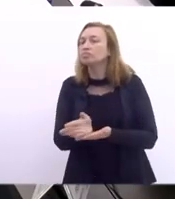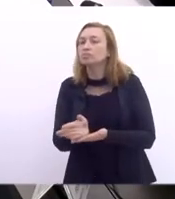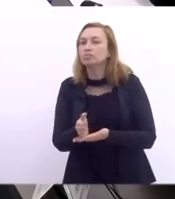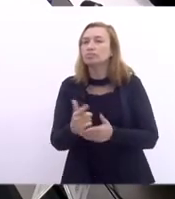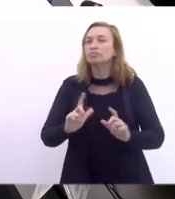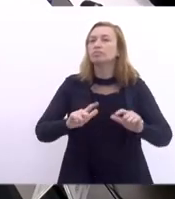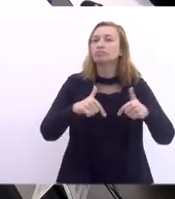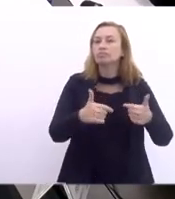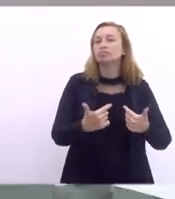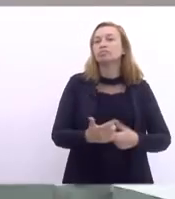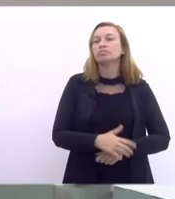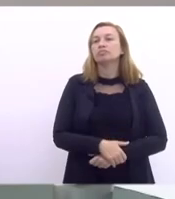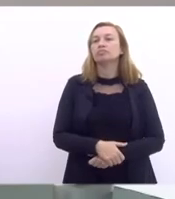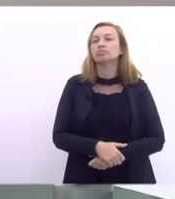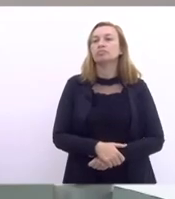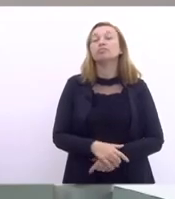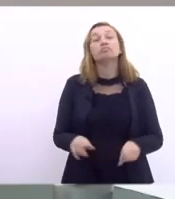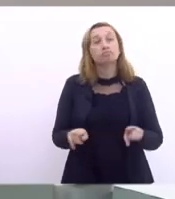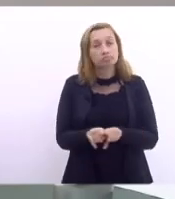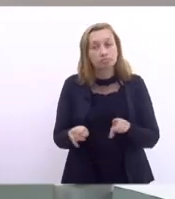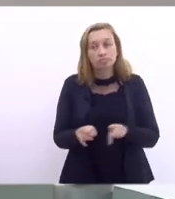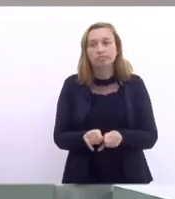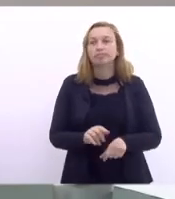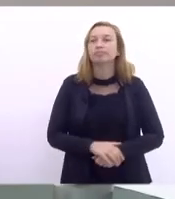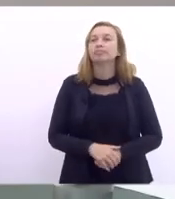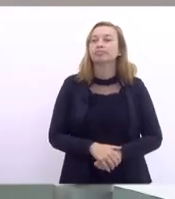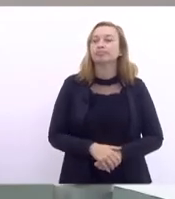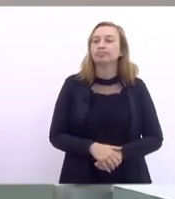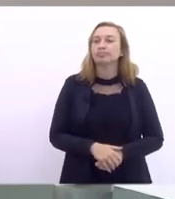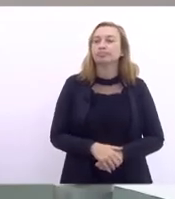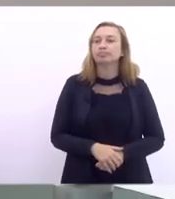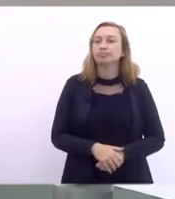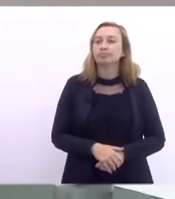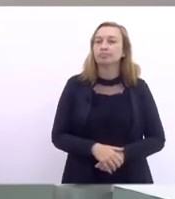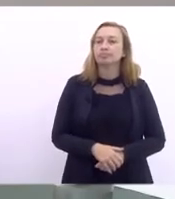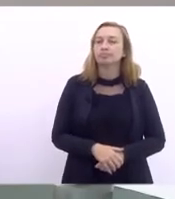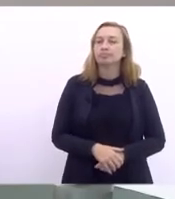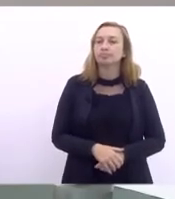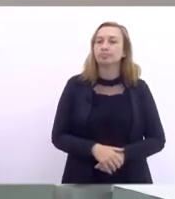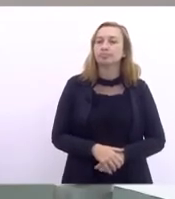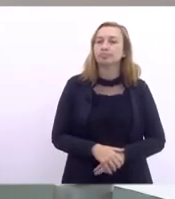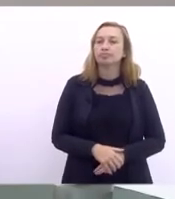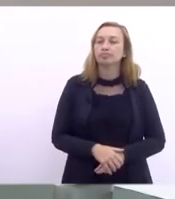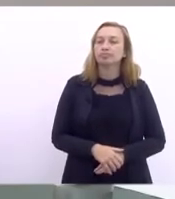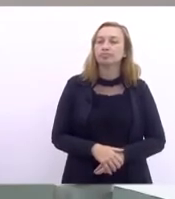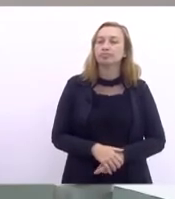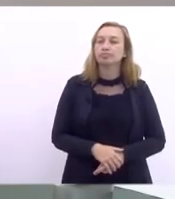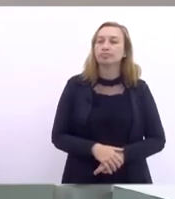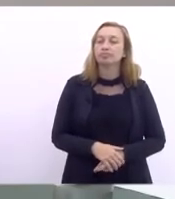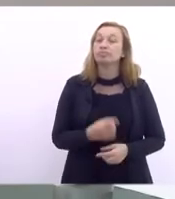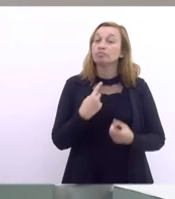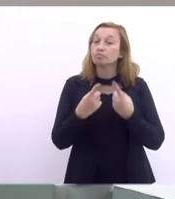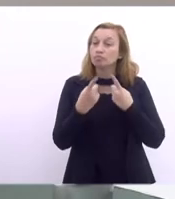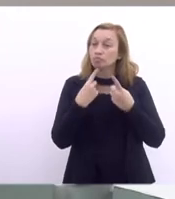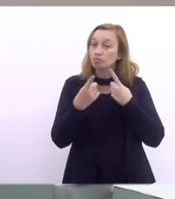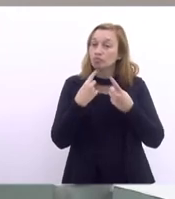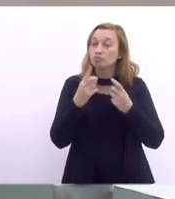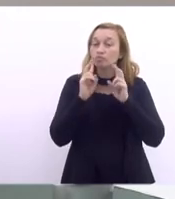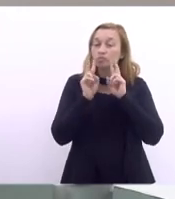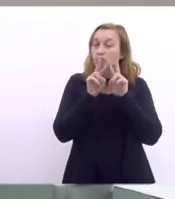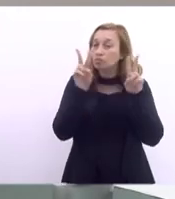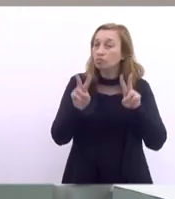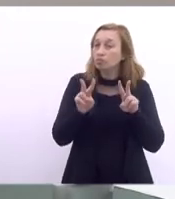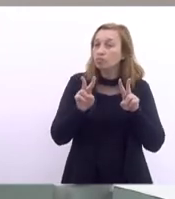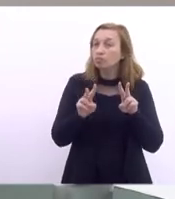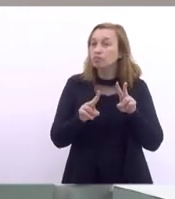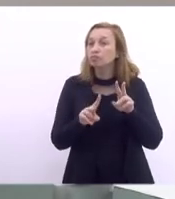seta e também e dá uma discutida seu ponto de